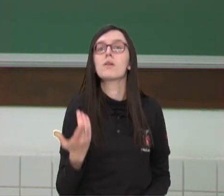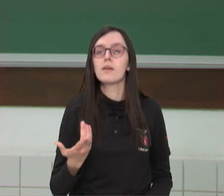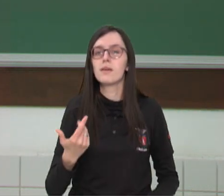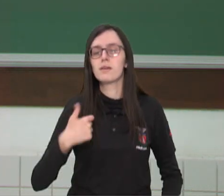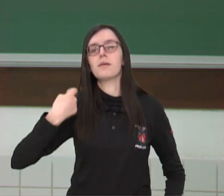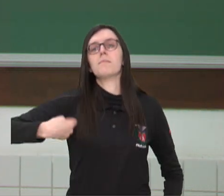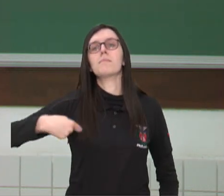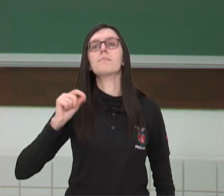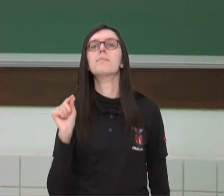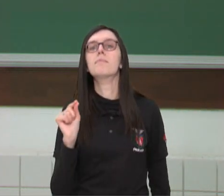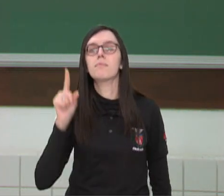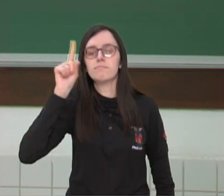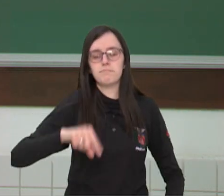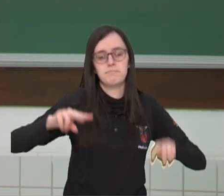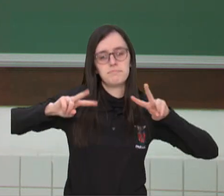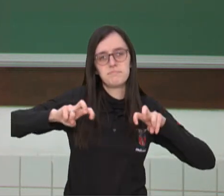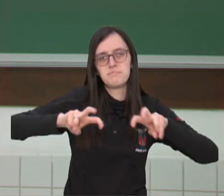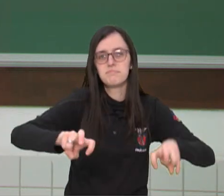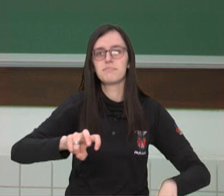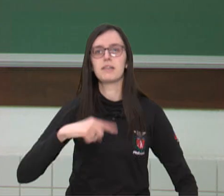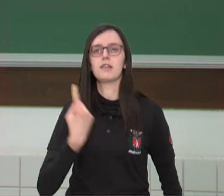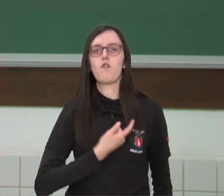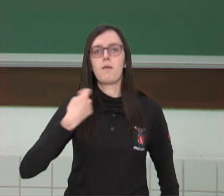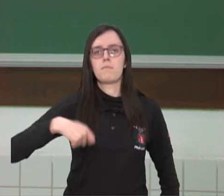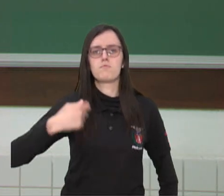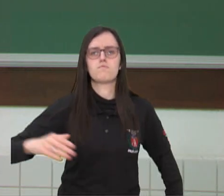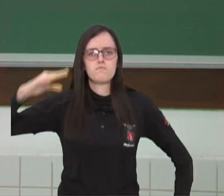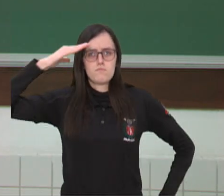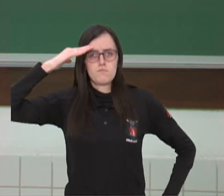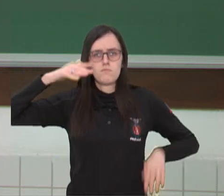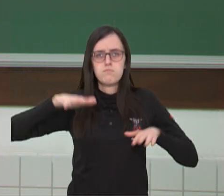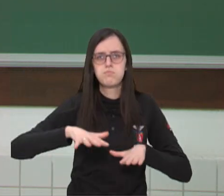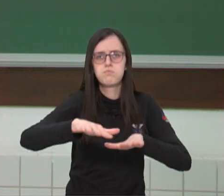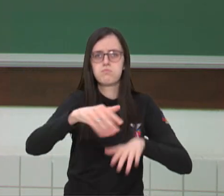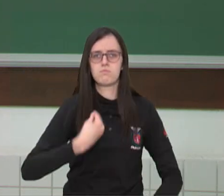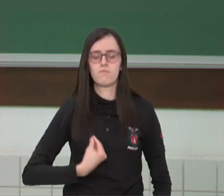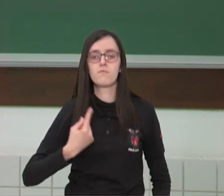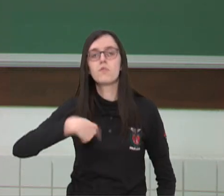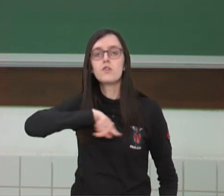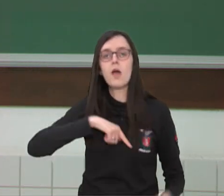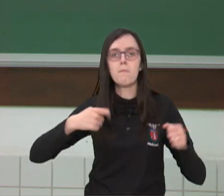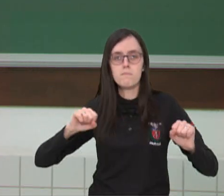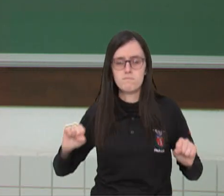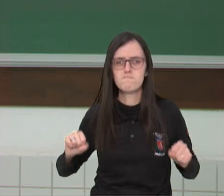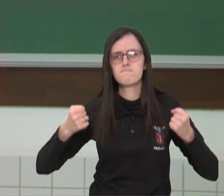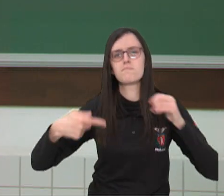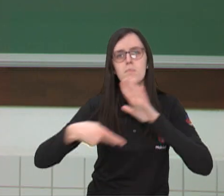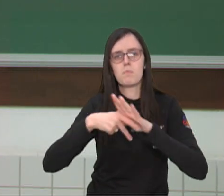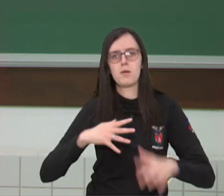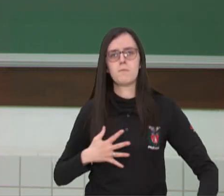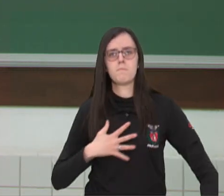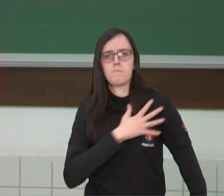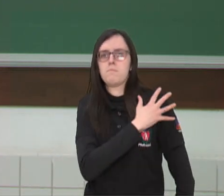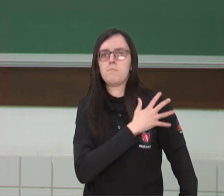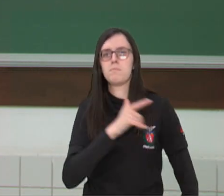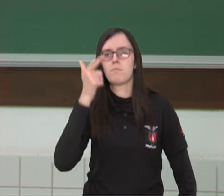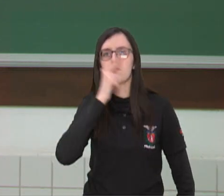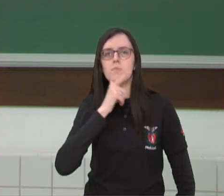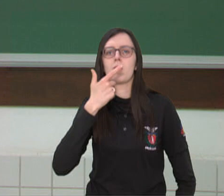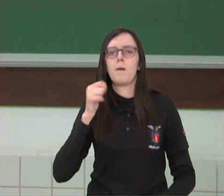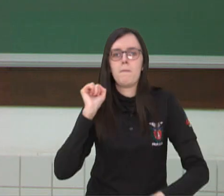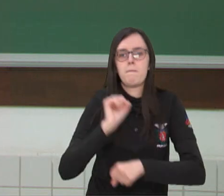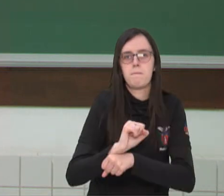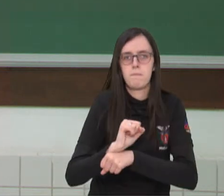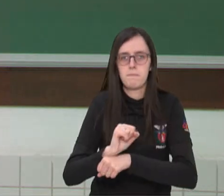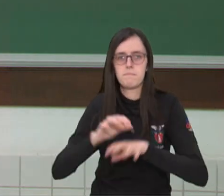precisamos de explorações, precisamos do exército lá, precisamos ter defesas militares para impedir a posse